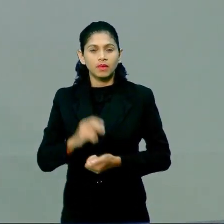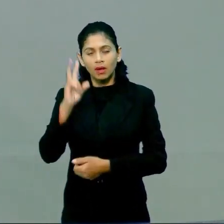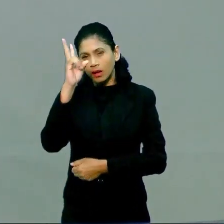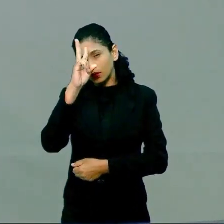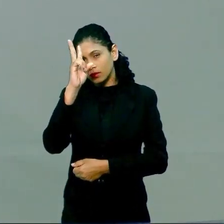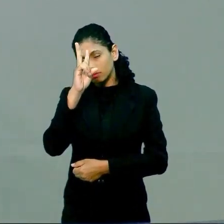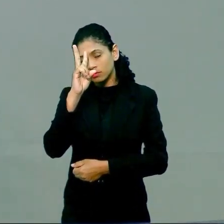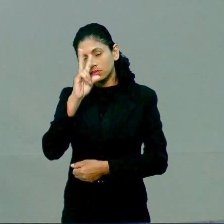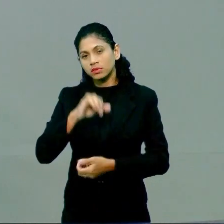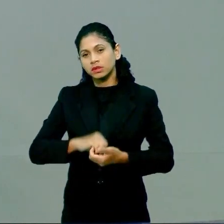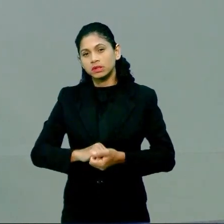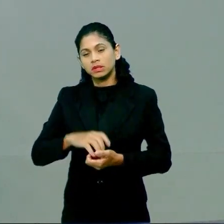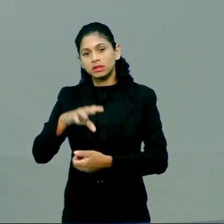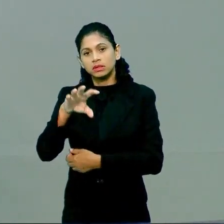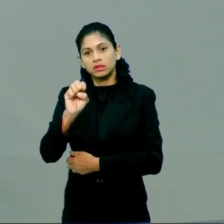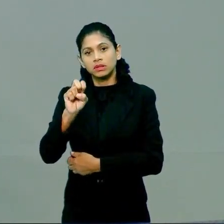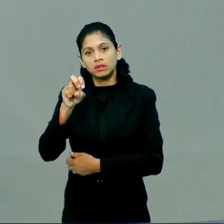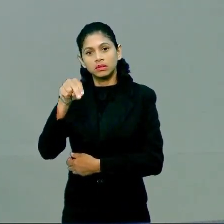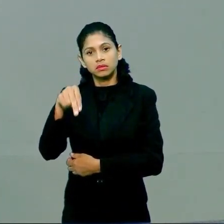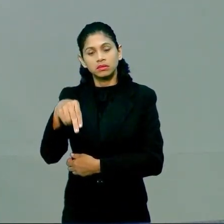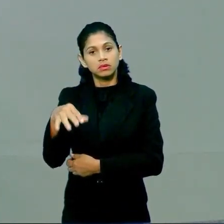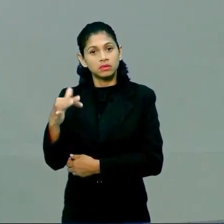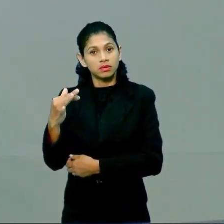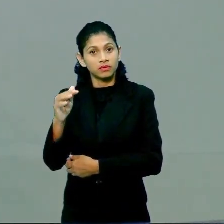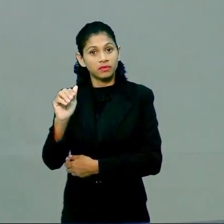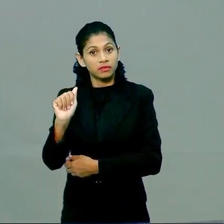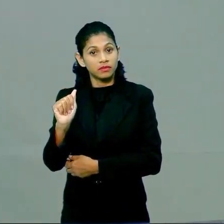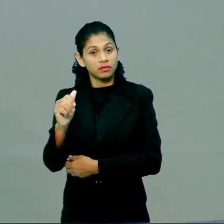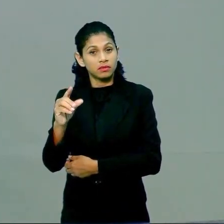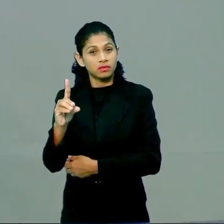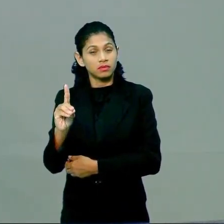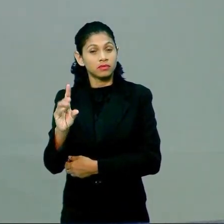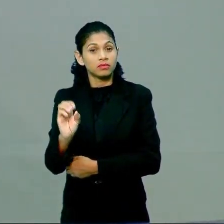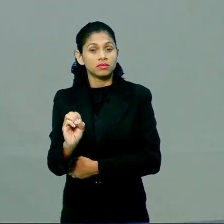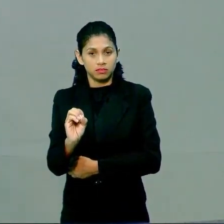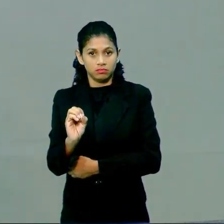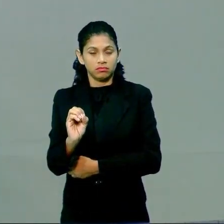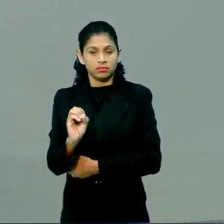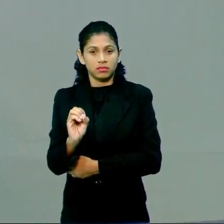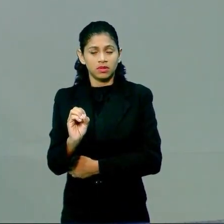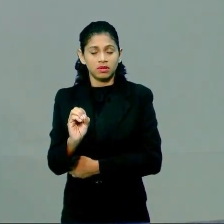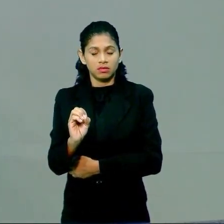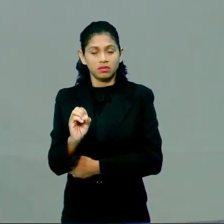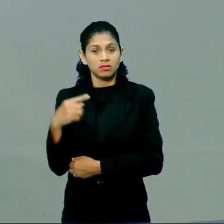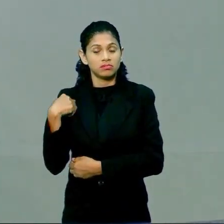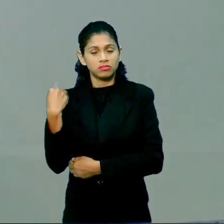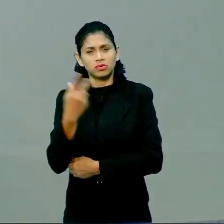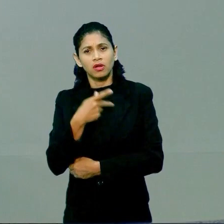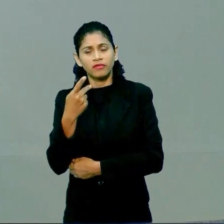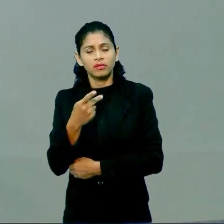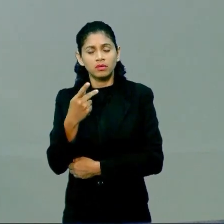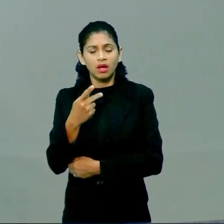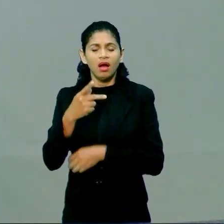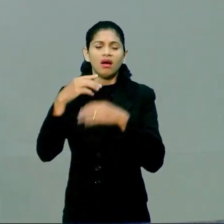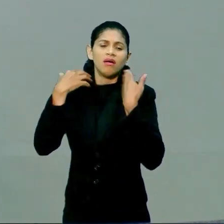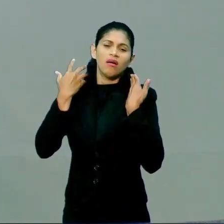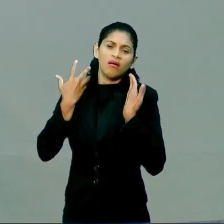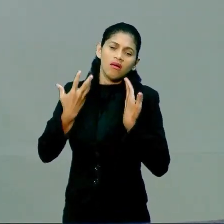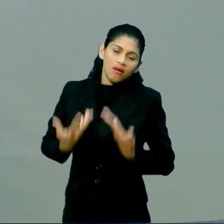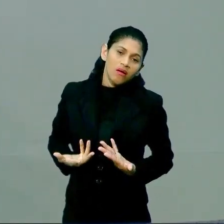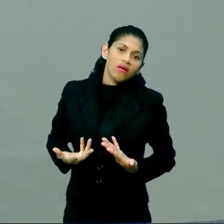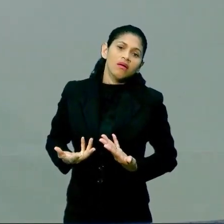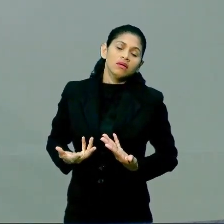de enfadado né a gente aí usa muito essa expressão Ah tô tô muito enfadado hoje né para dizer que tá cansado na língua